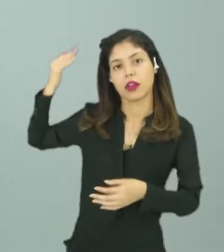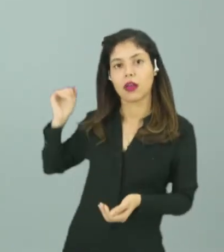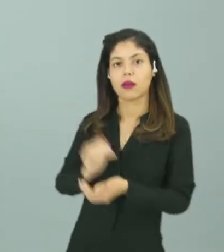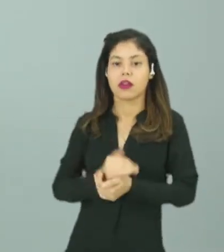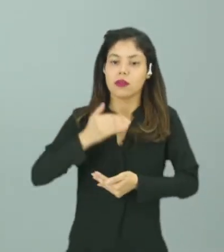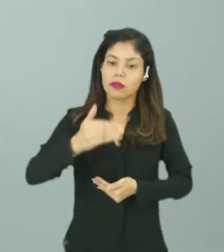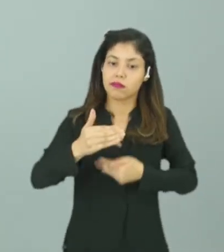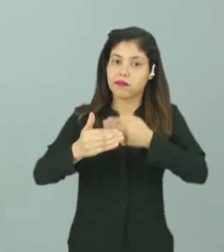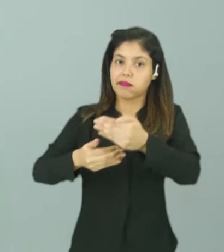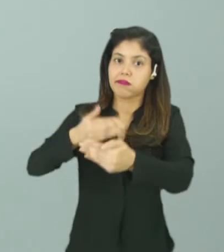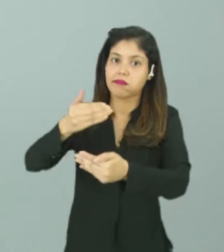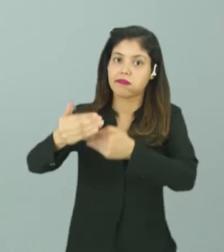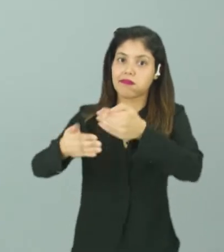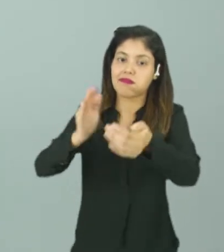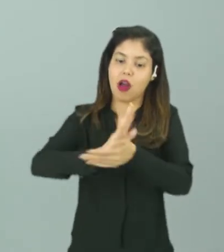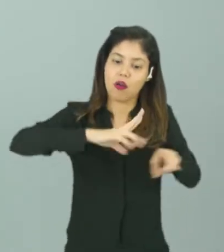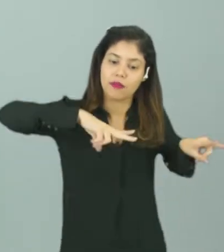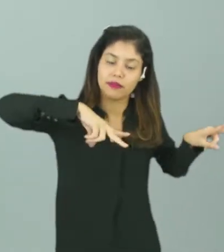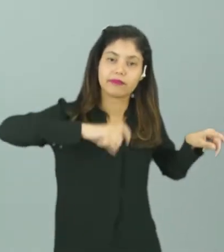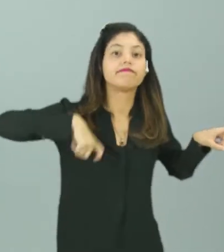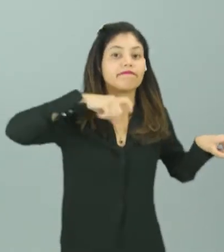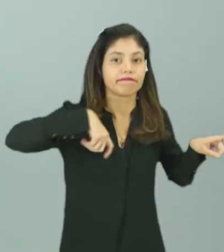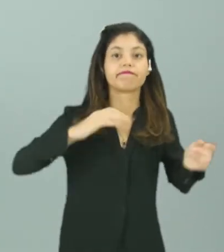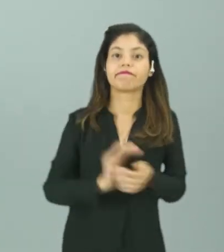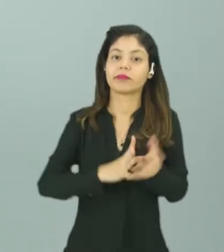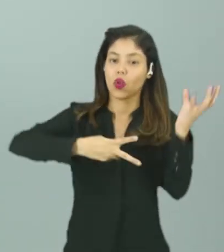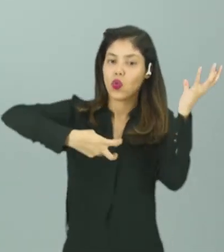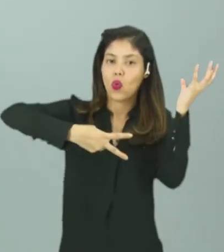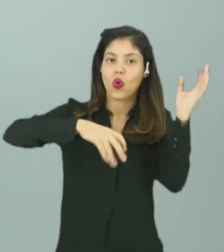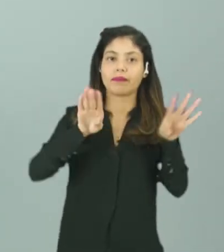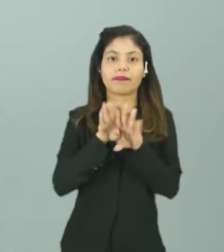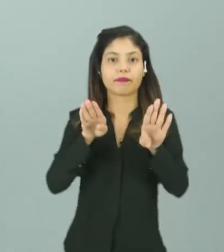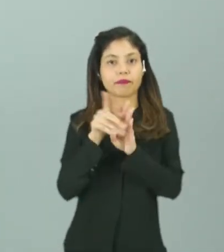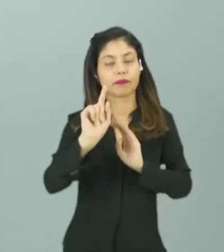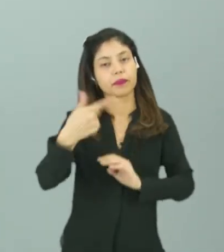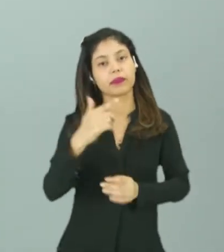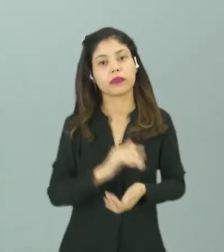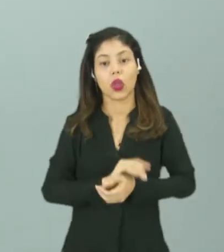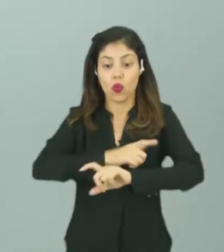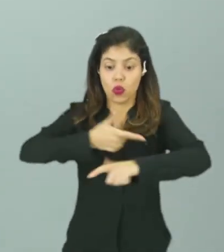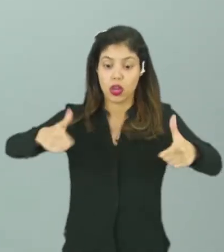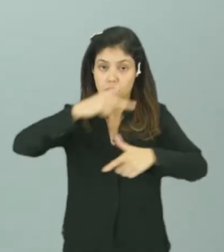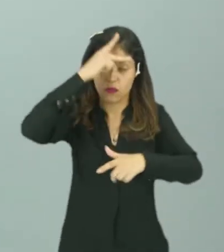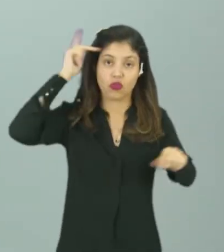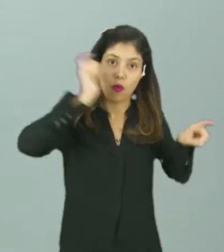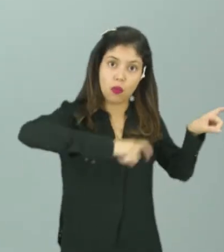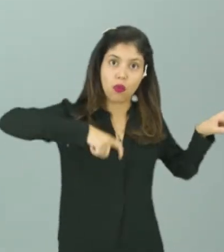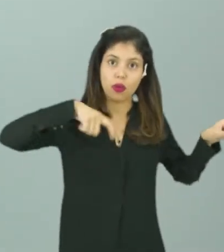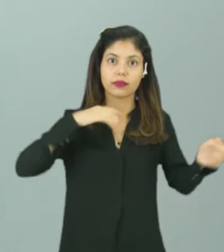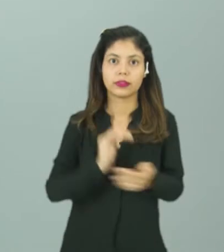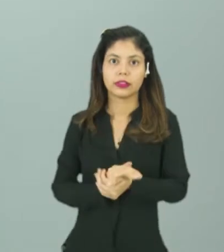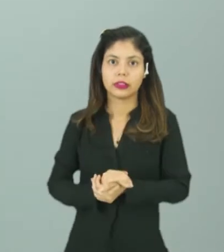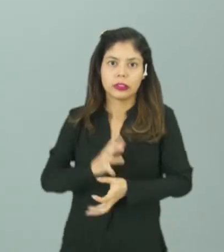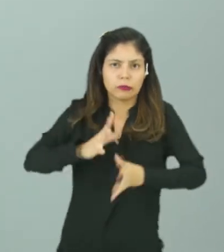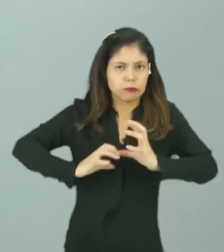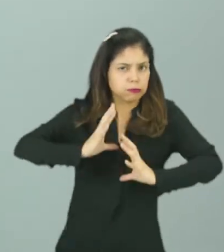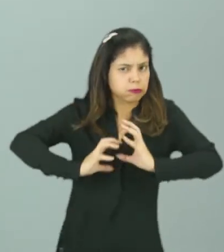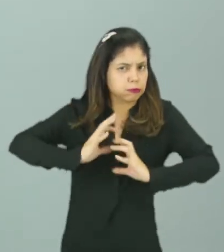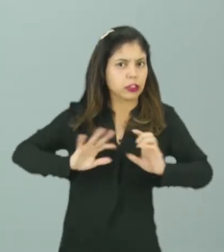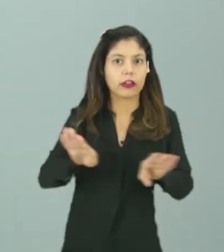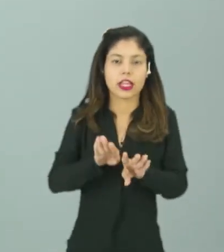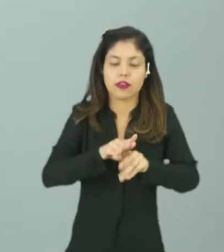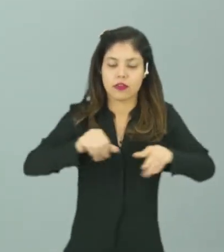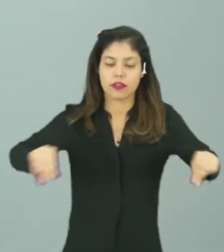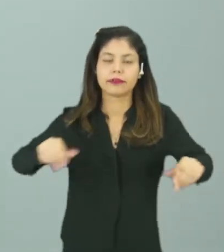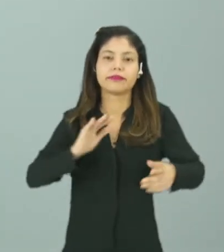agronegócio, o extrativismo, e aí os grandes fazendeiros tem a briga por essas terras que são